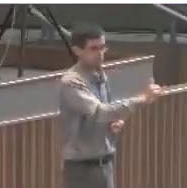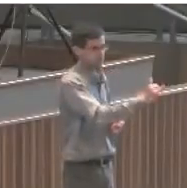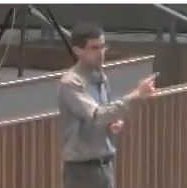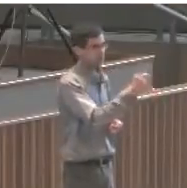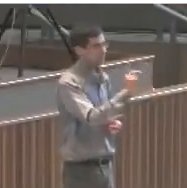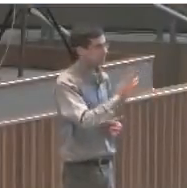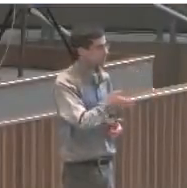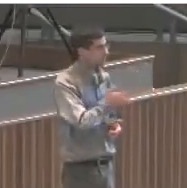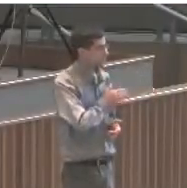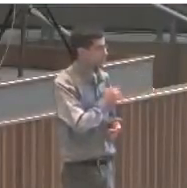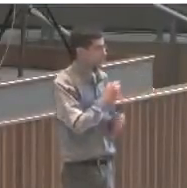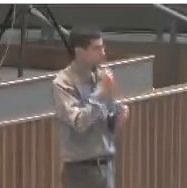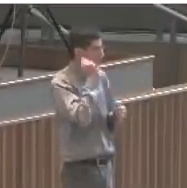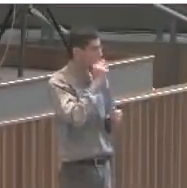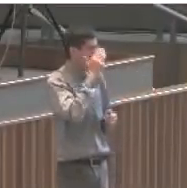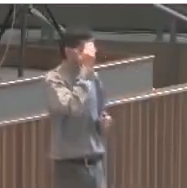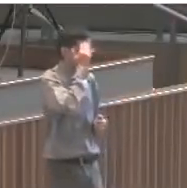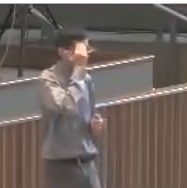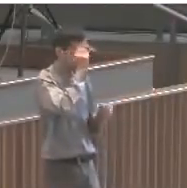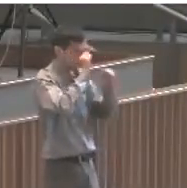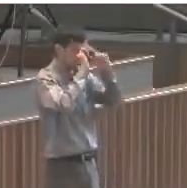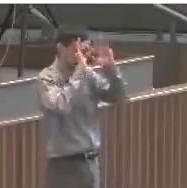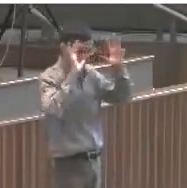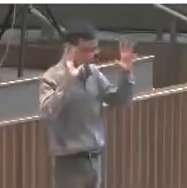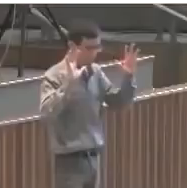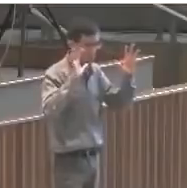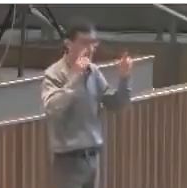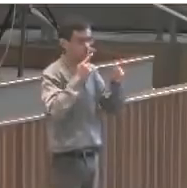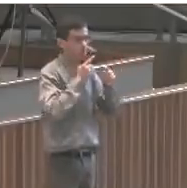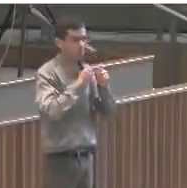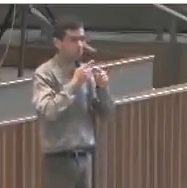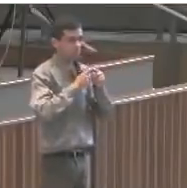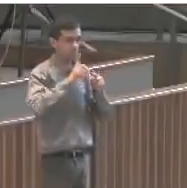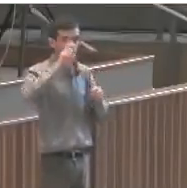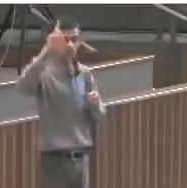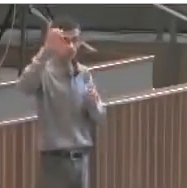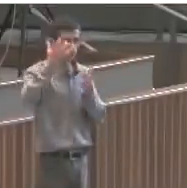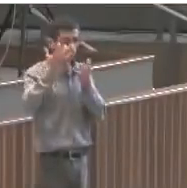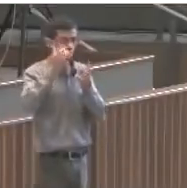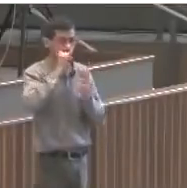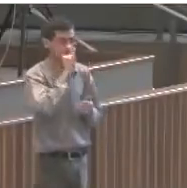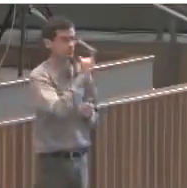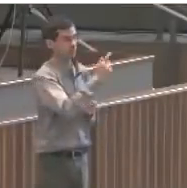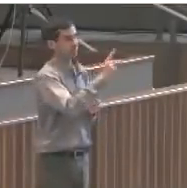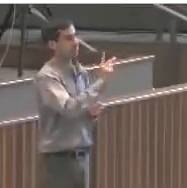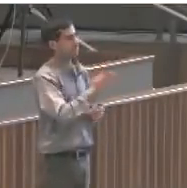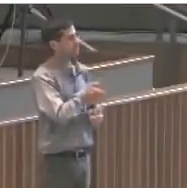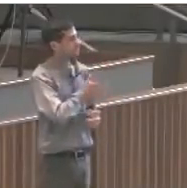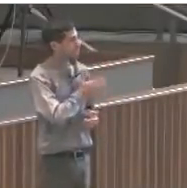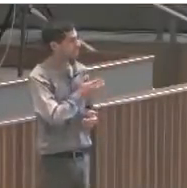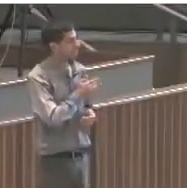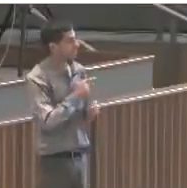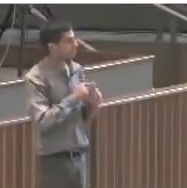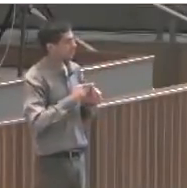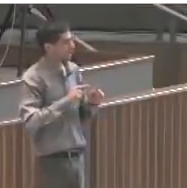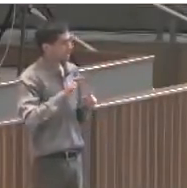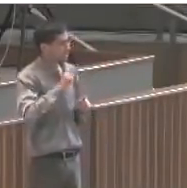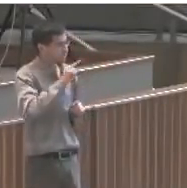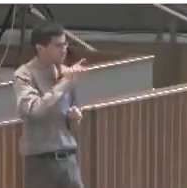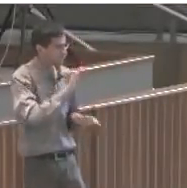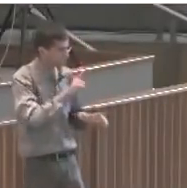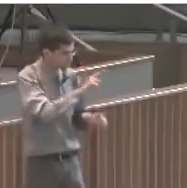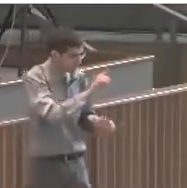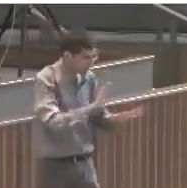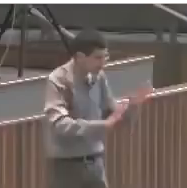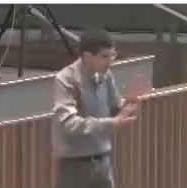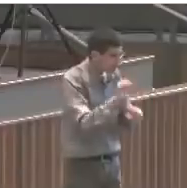tem esse discernimento espiritual porque deus quer falar com você mas será que você está parando pra fazer